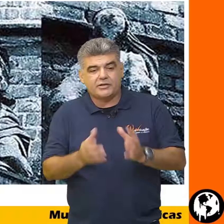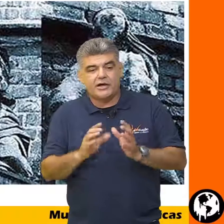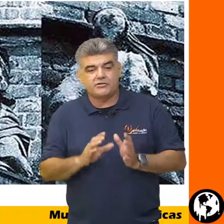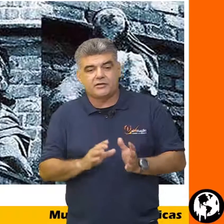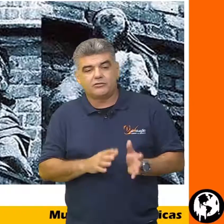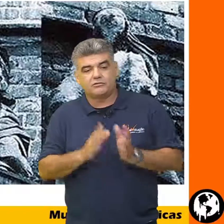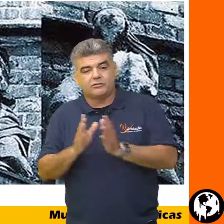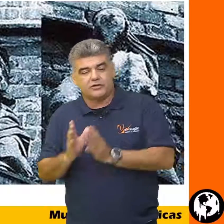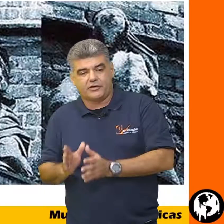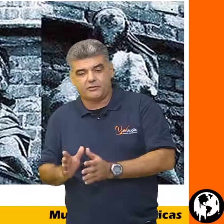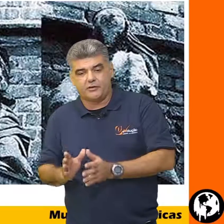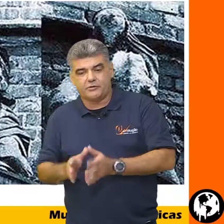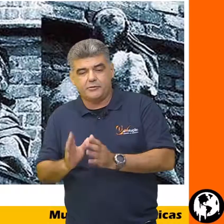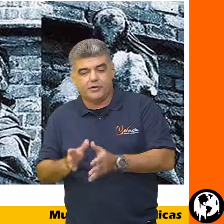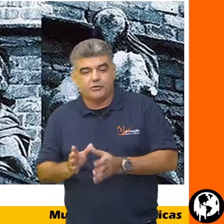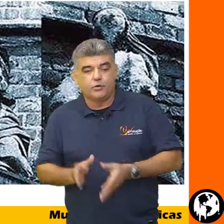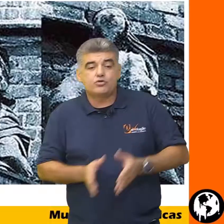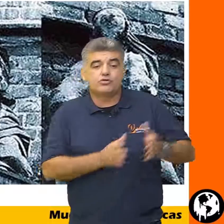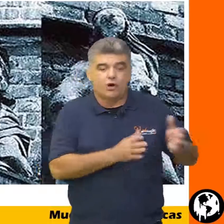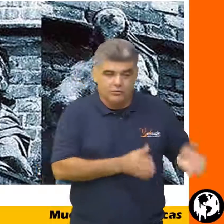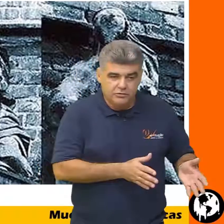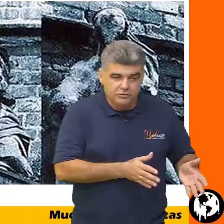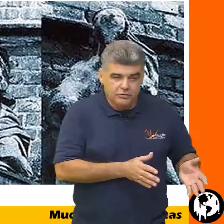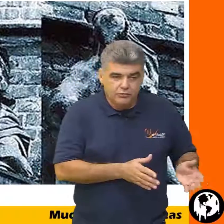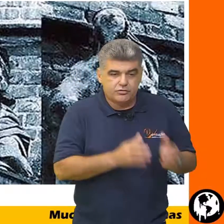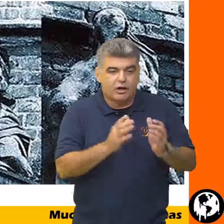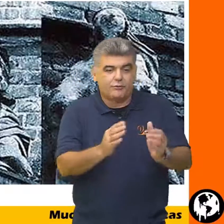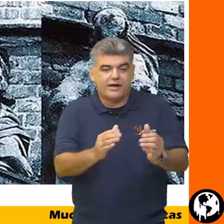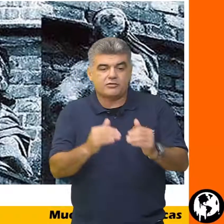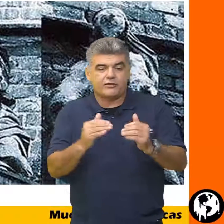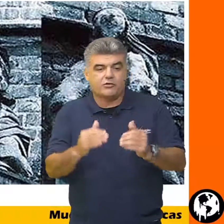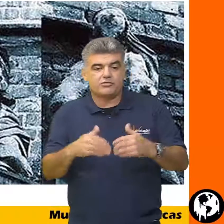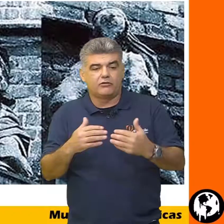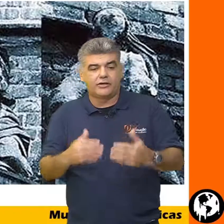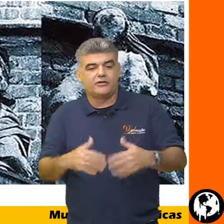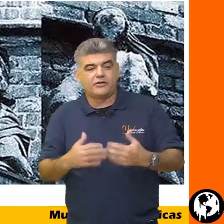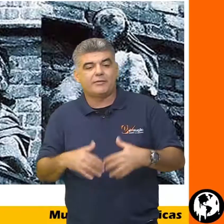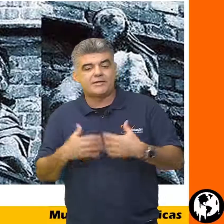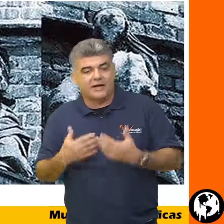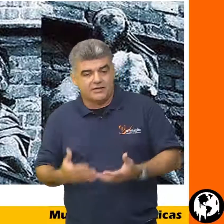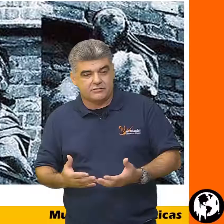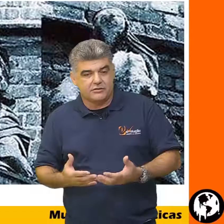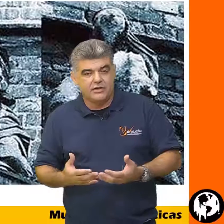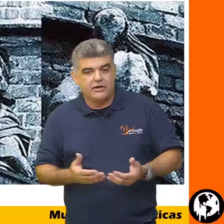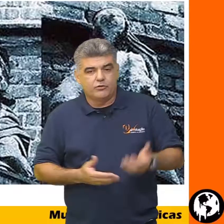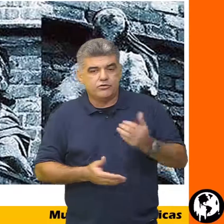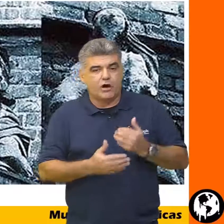problema está relacionado com dois fatores. Primeiro, o solo. O solo para se tornar um solo cada vez mais